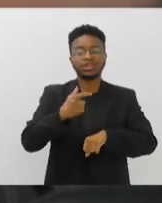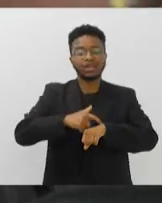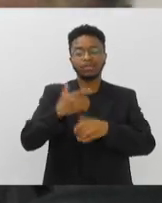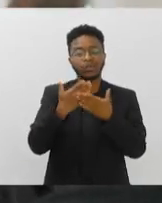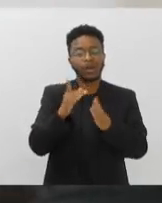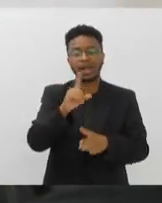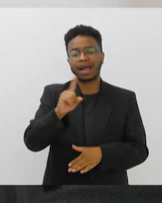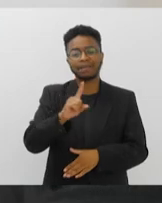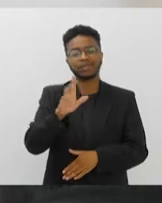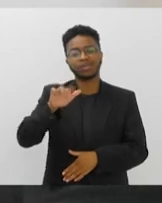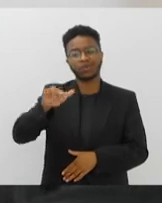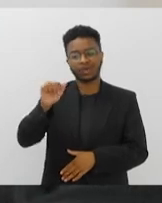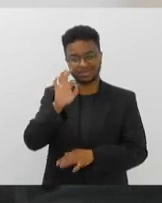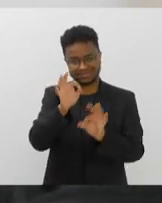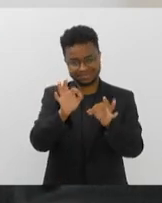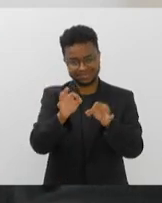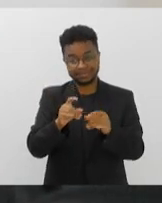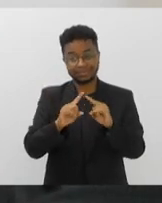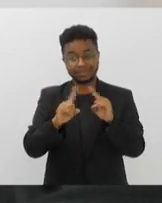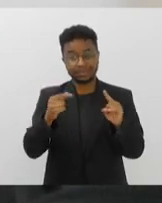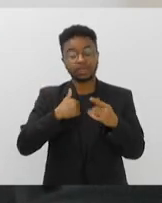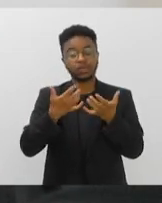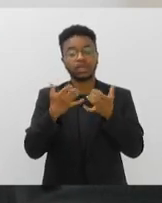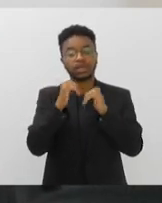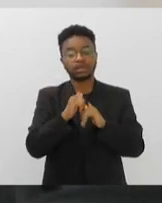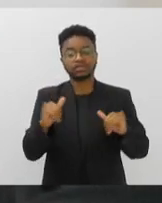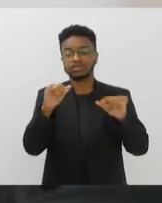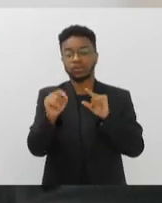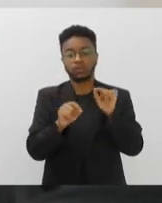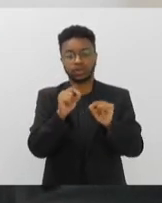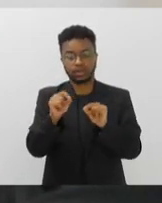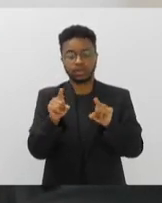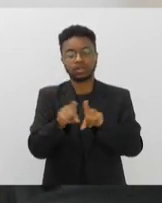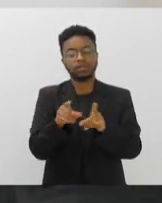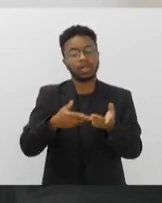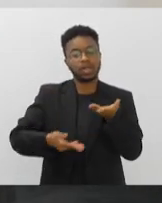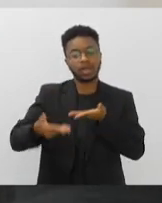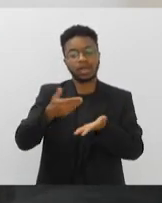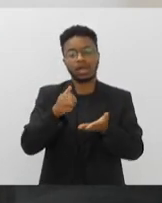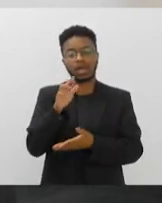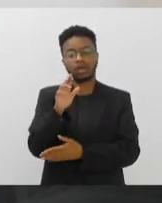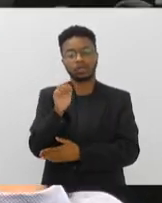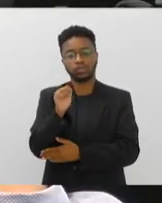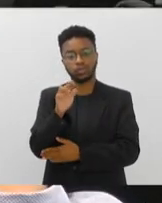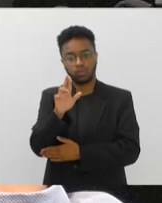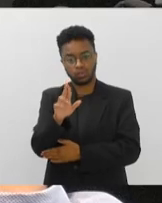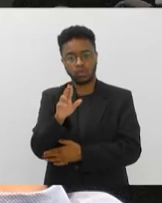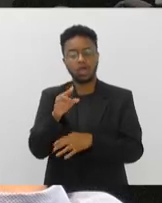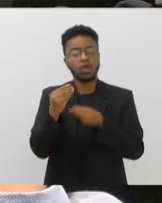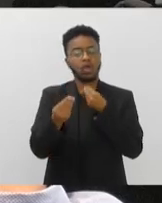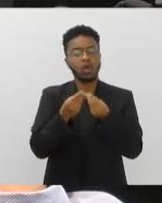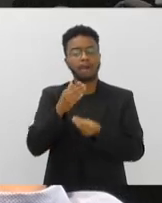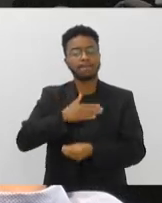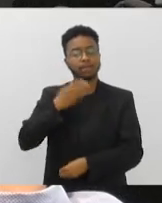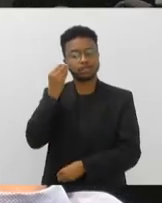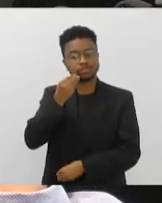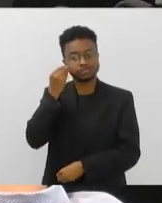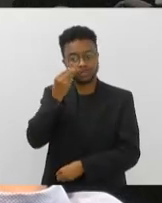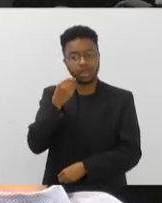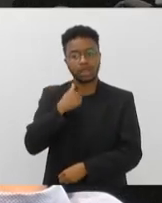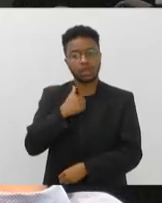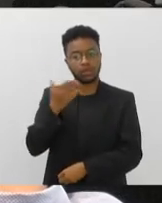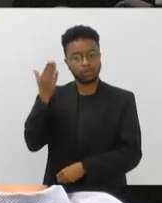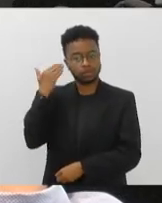não é verdade mas eu quero dizer e partilhar com o Dr Artur a experiência que eu tive que eu fui